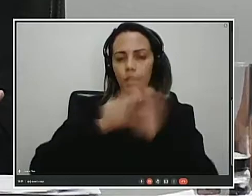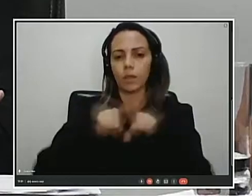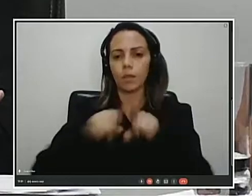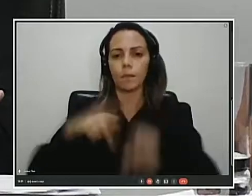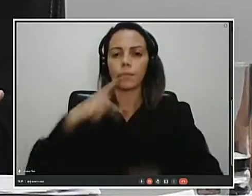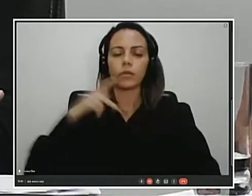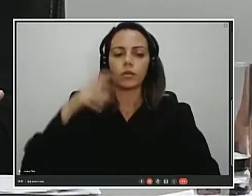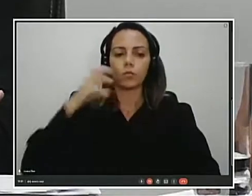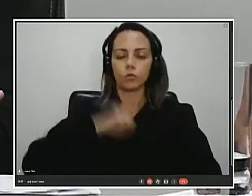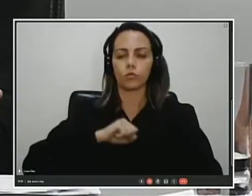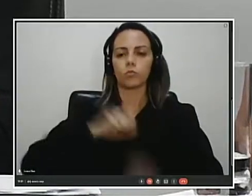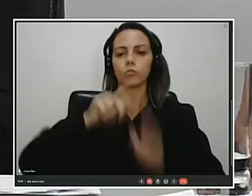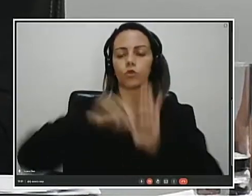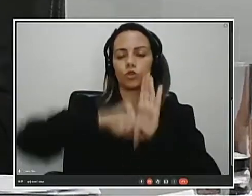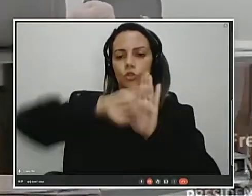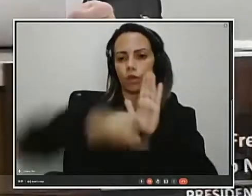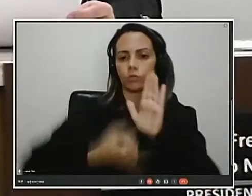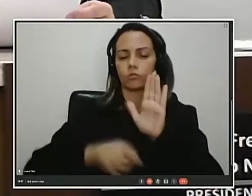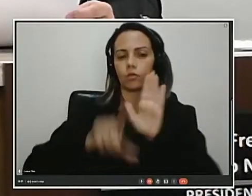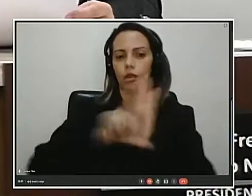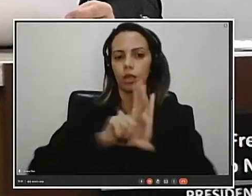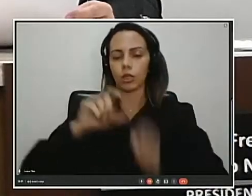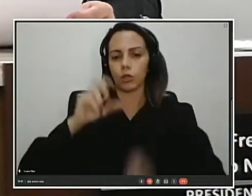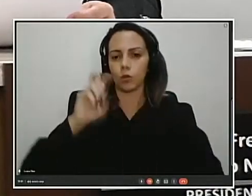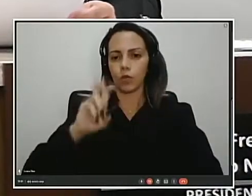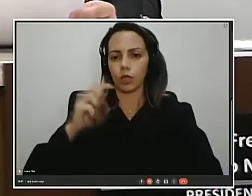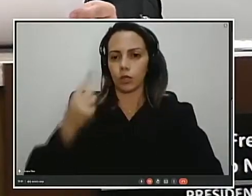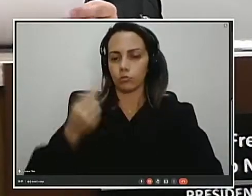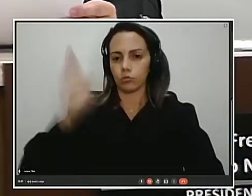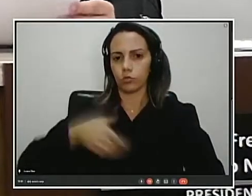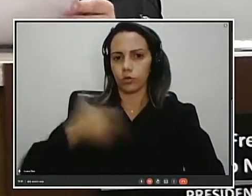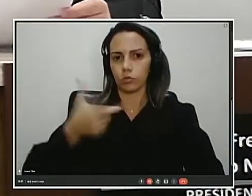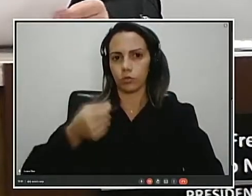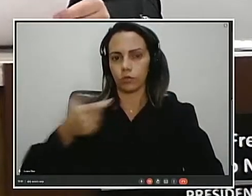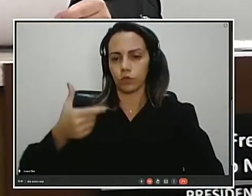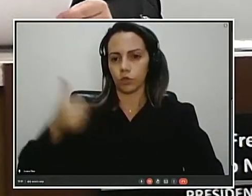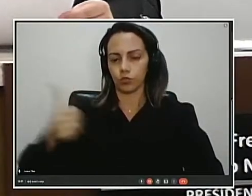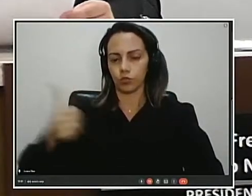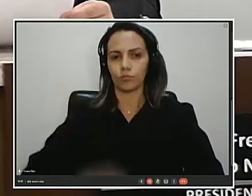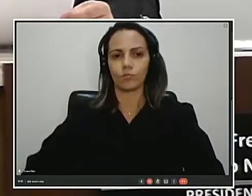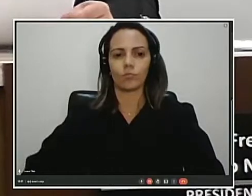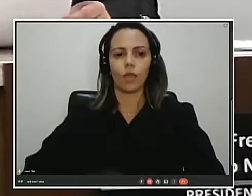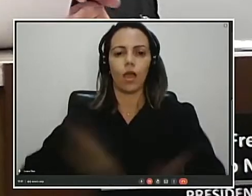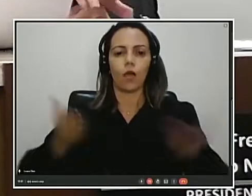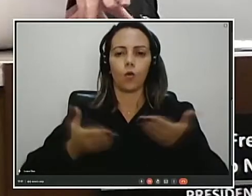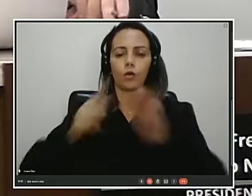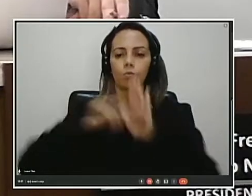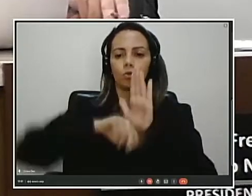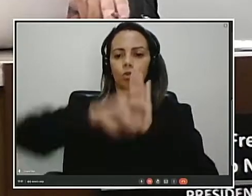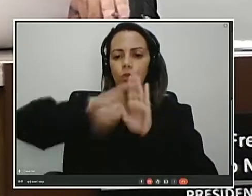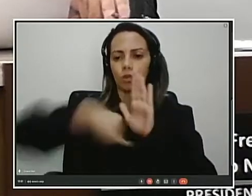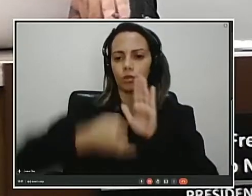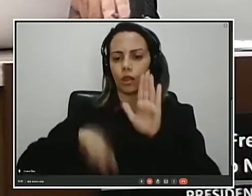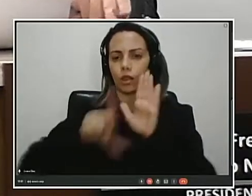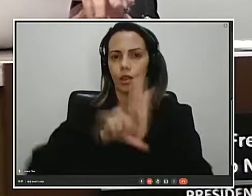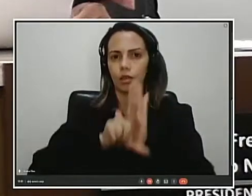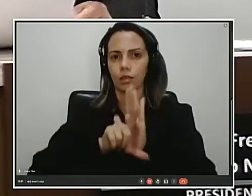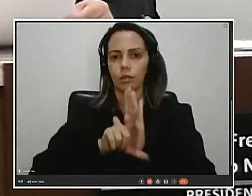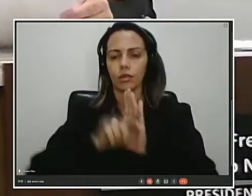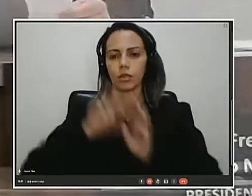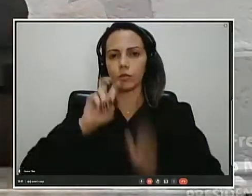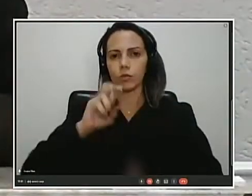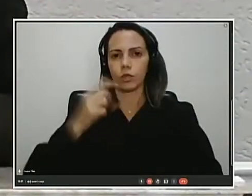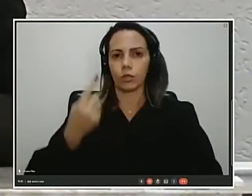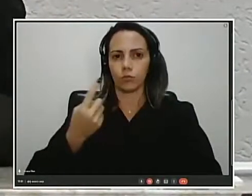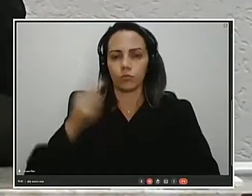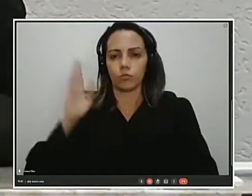número 51 de 2021. Em primeira discussão e votação do projeto de lei ordinária de número 51 de